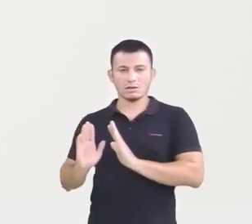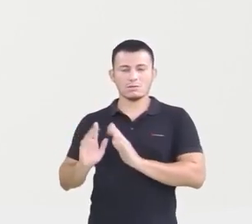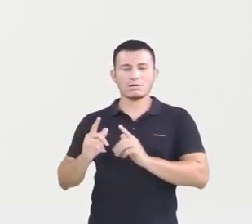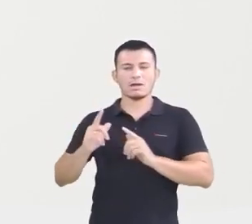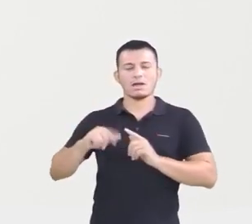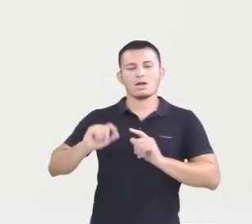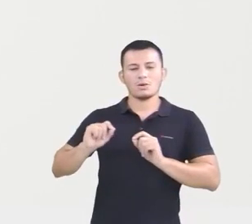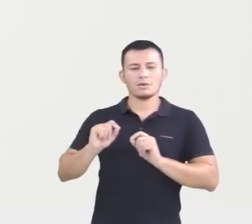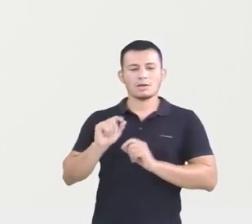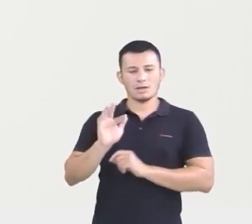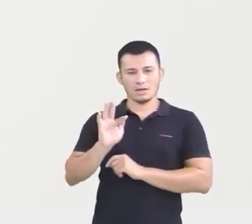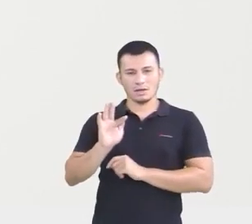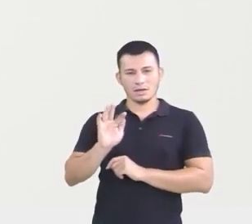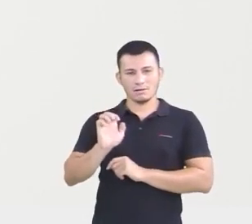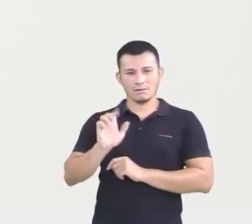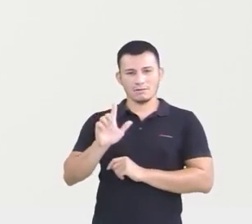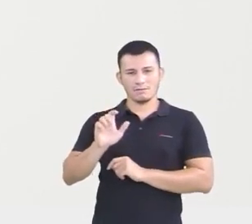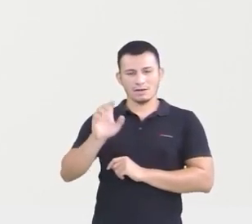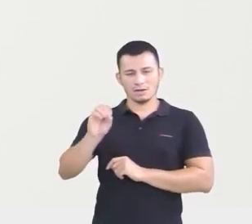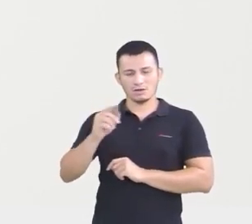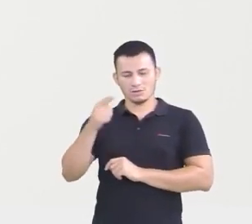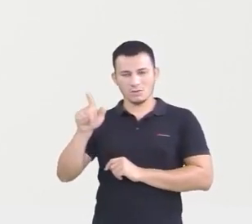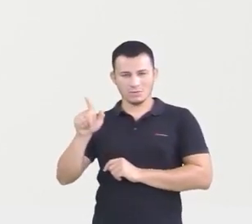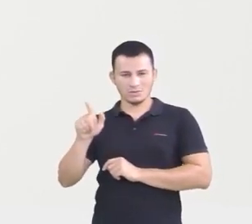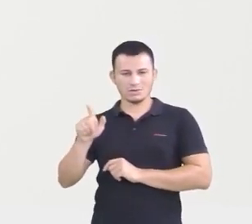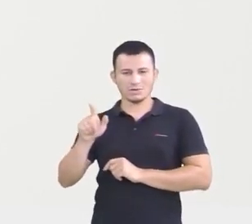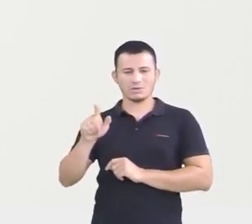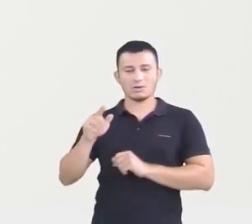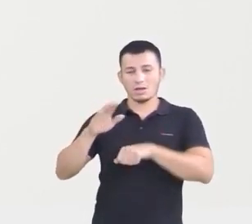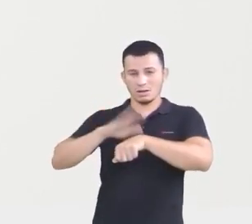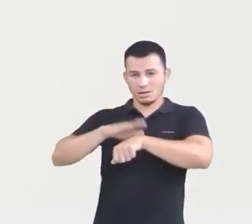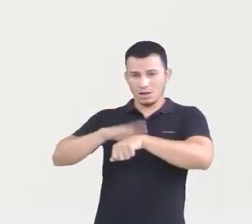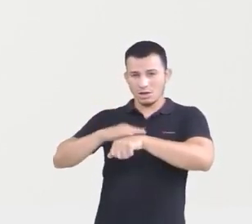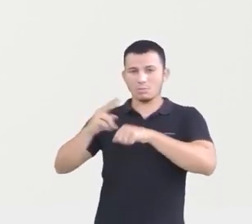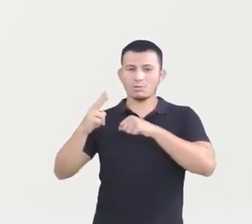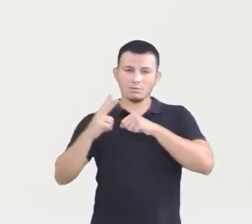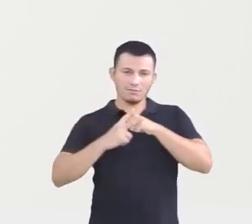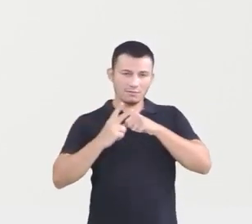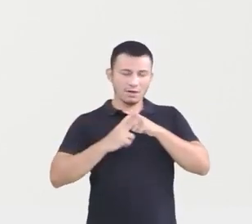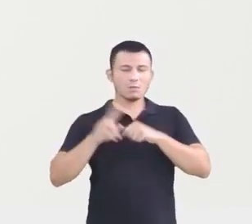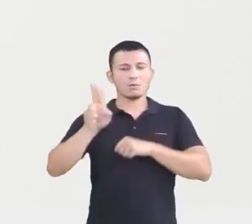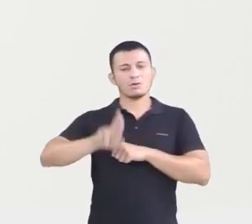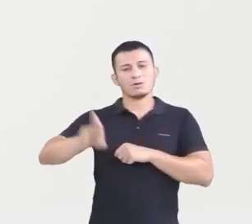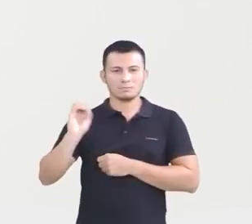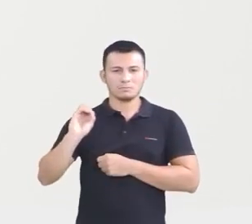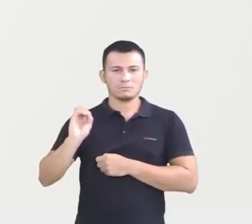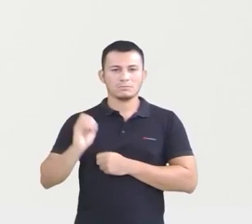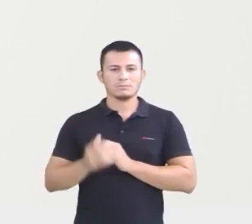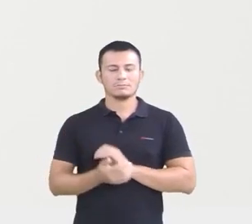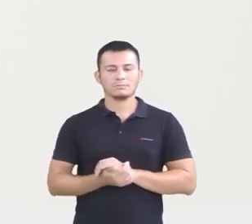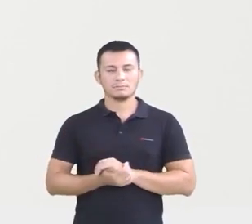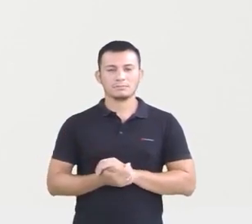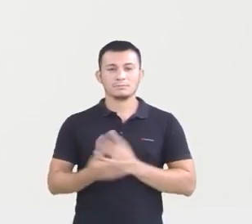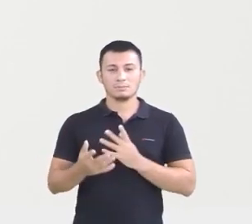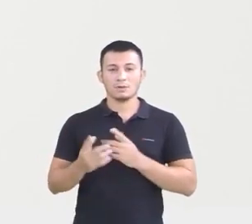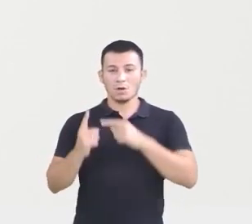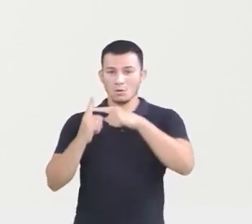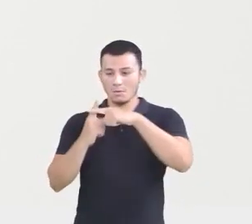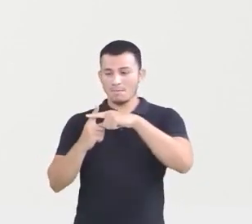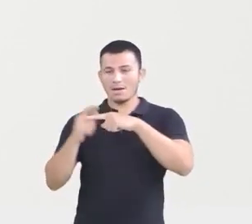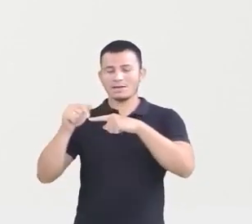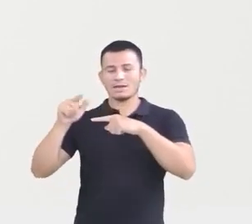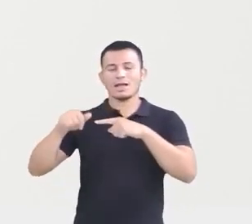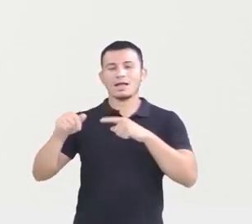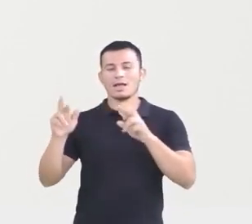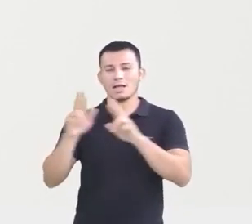de tempo e de modo dos verbos e o uso das conjunções. Esse mais estabelece uma